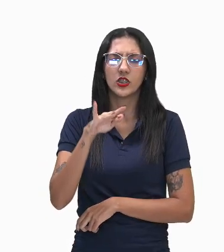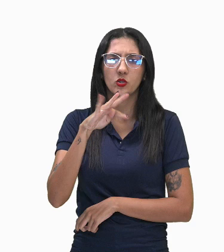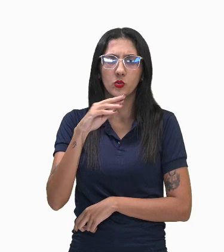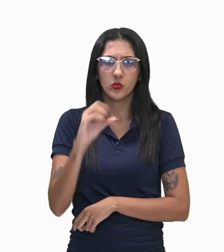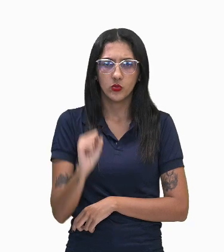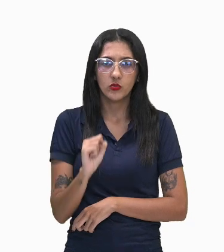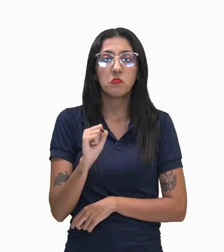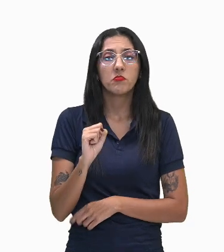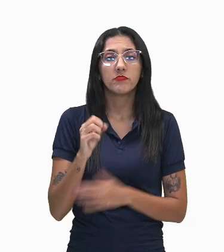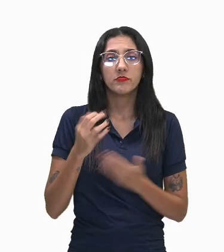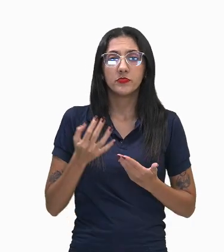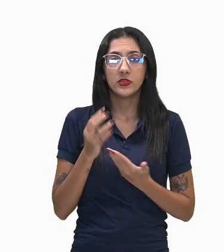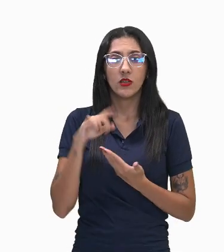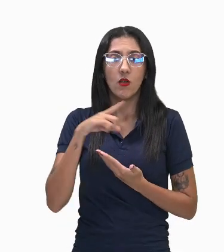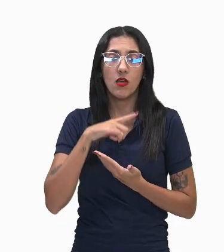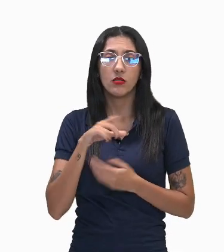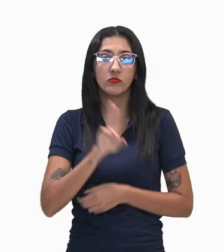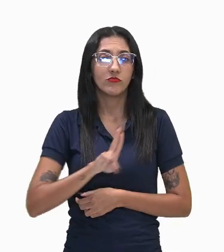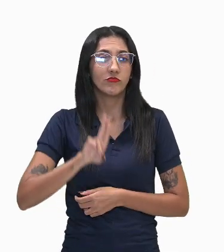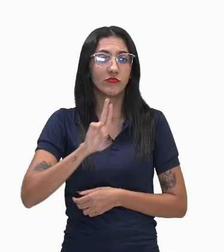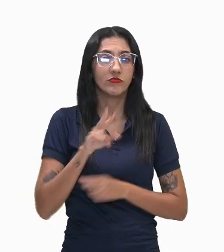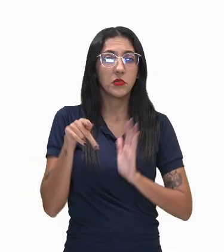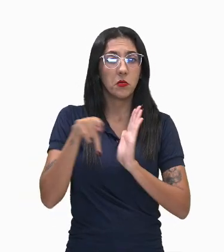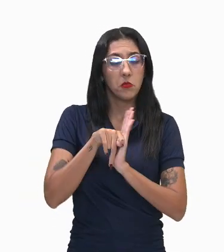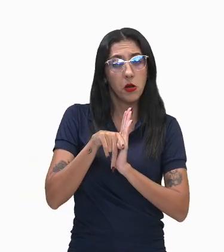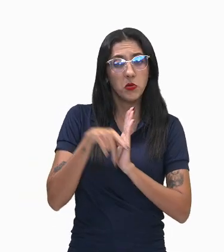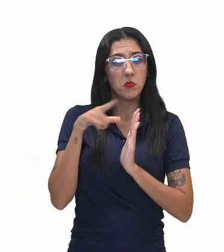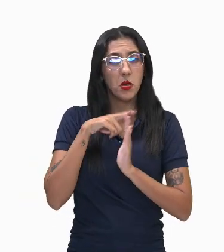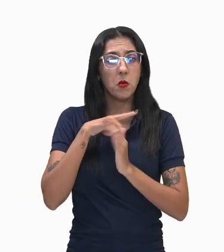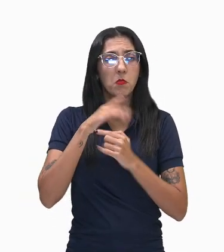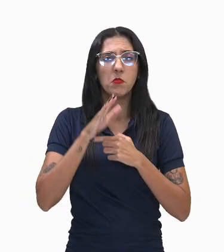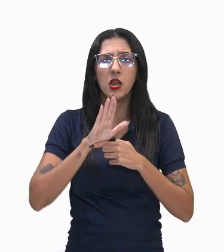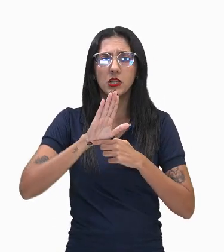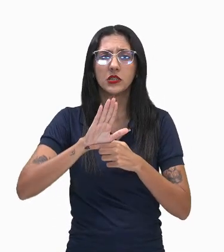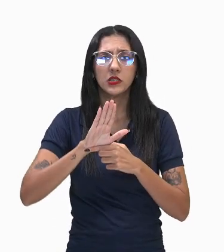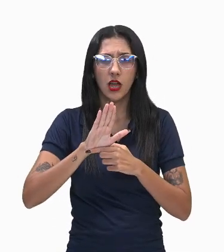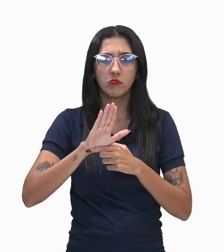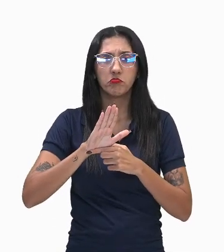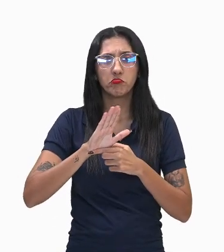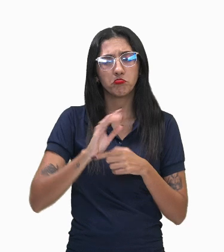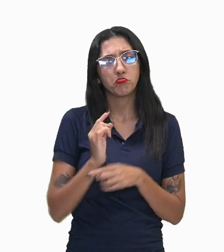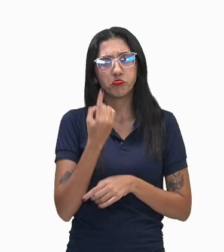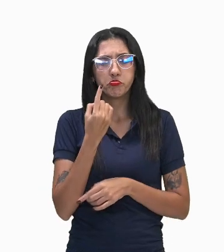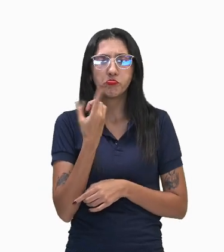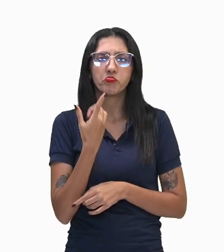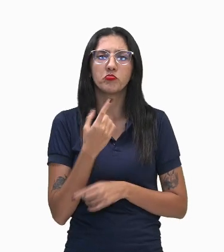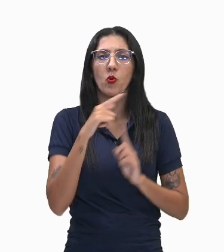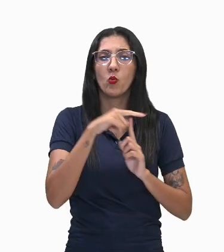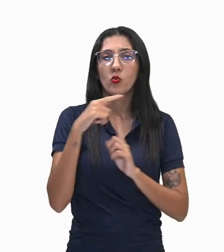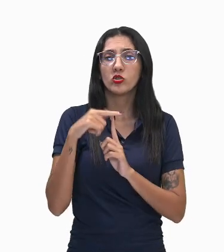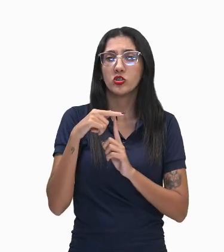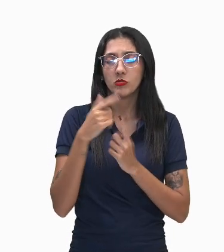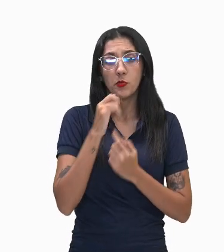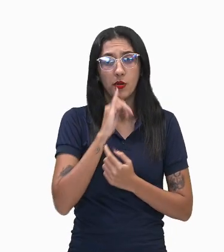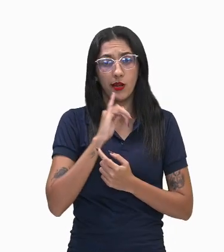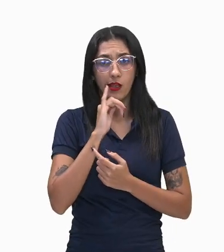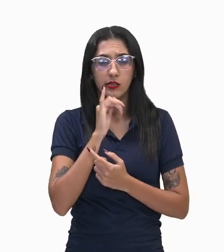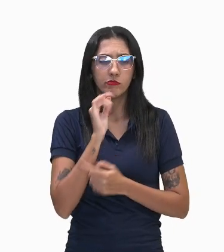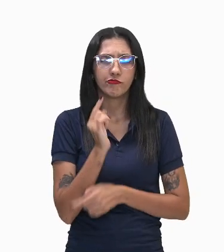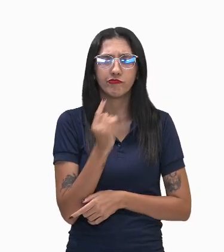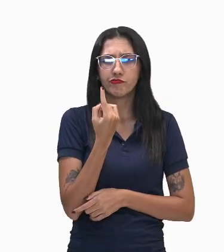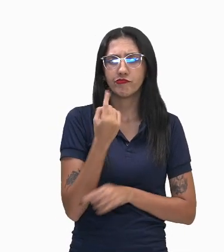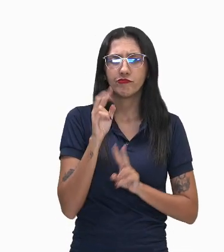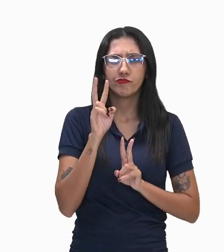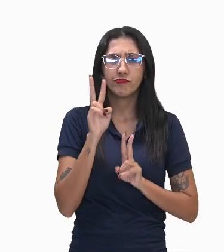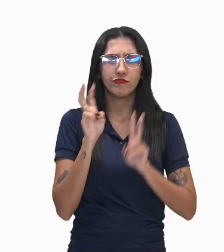elementos enfáticos são usados para destacar uma parte do discurso. Se eu quero dar ênfase